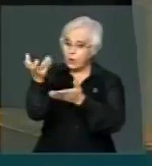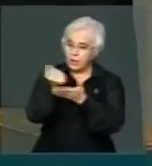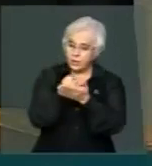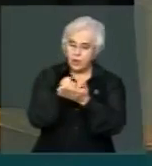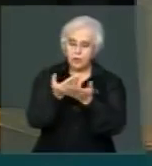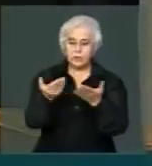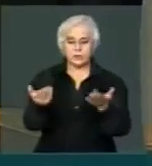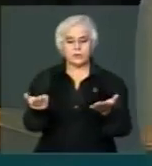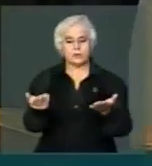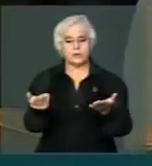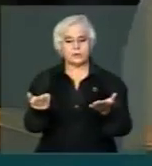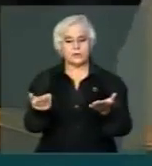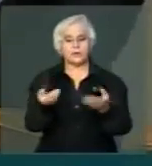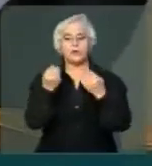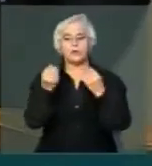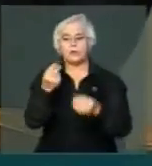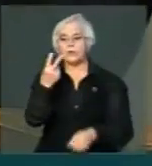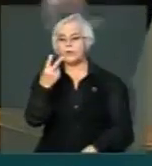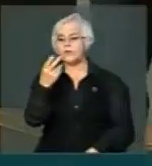ou seja,